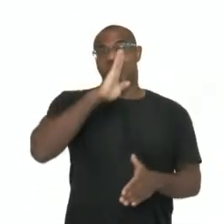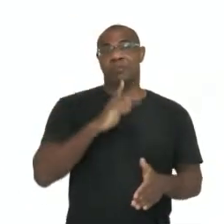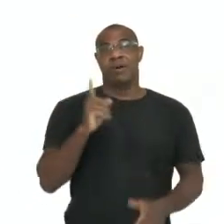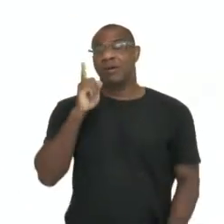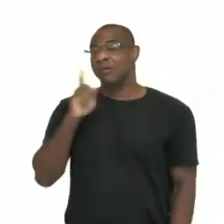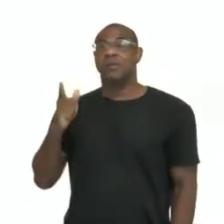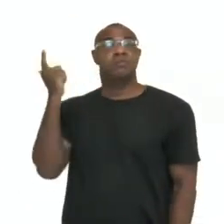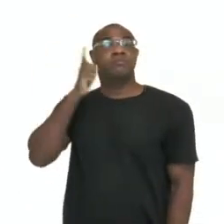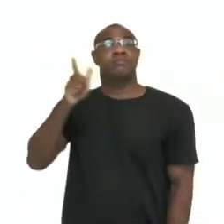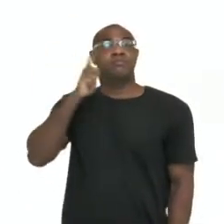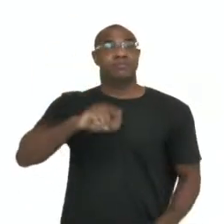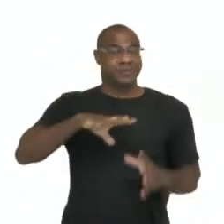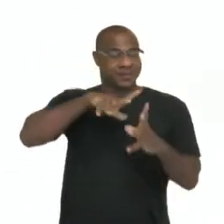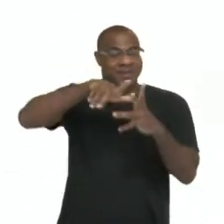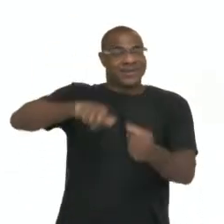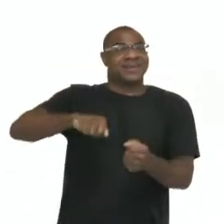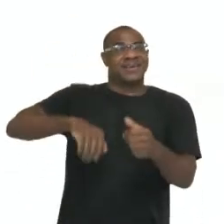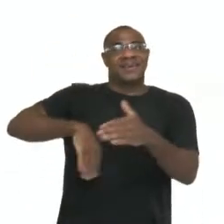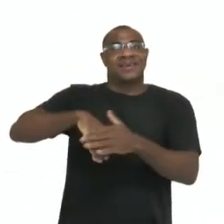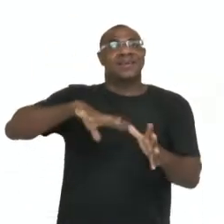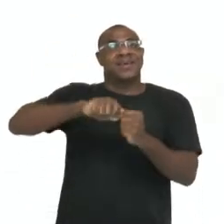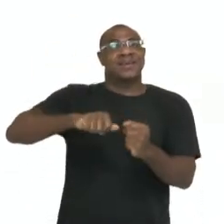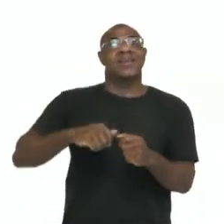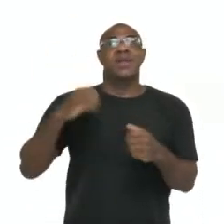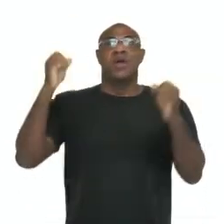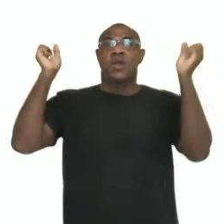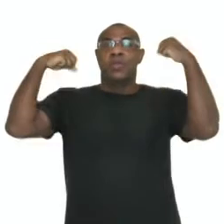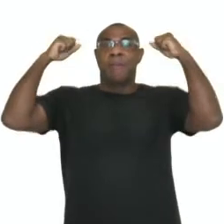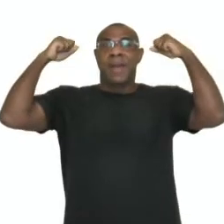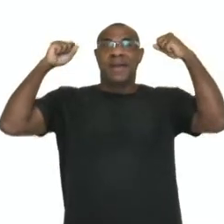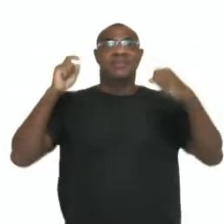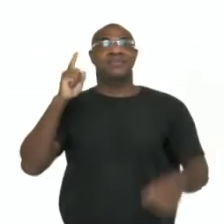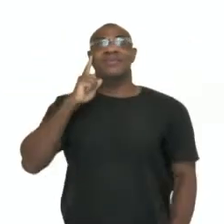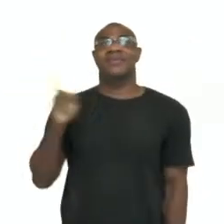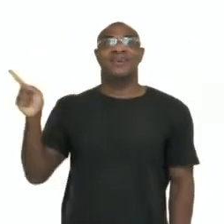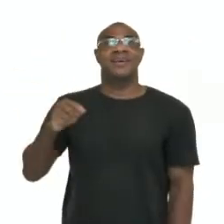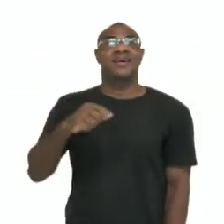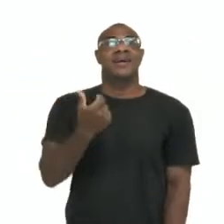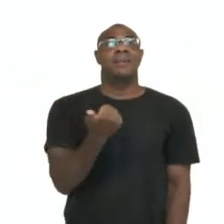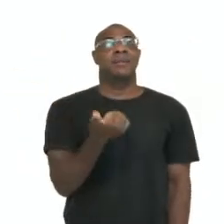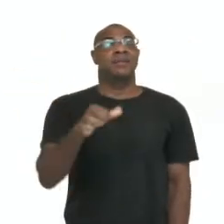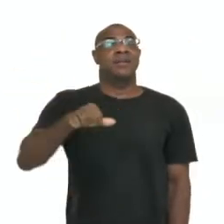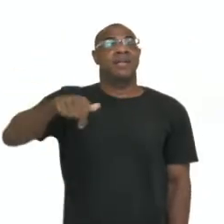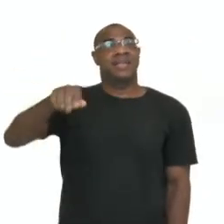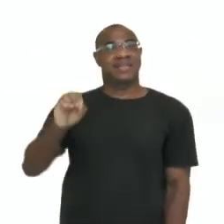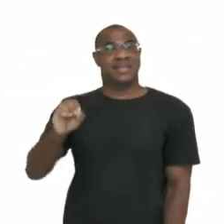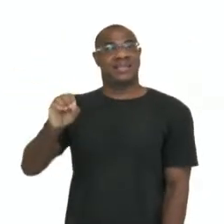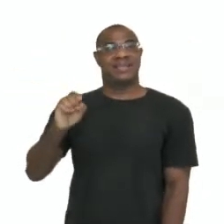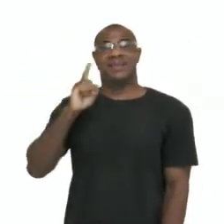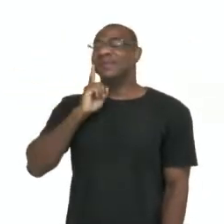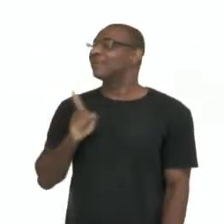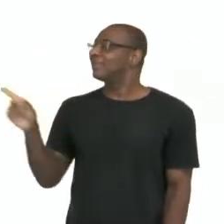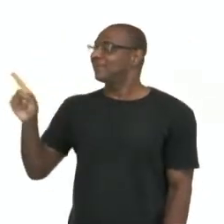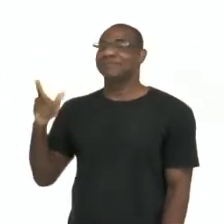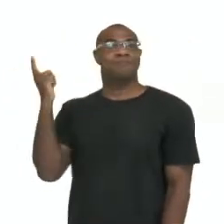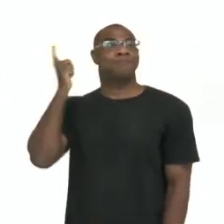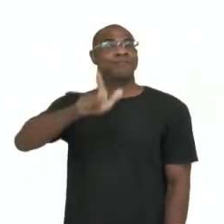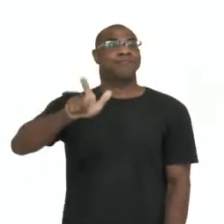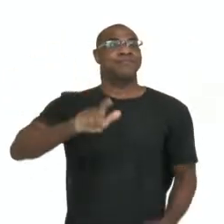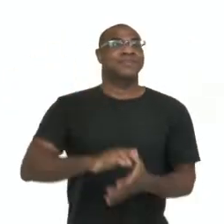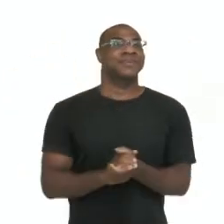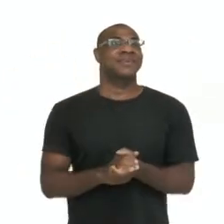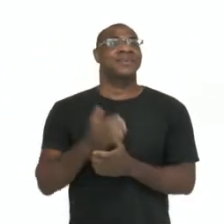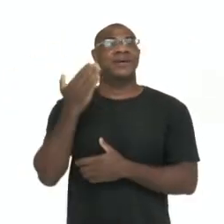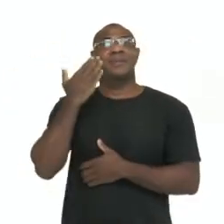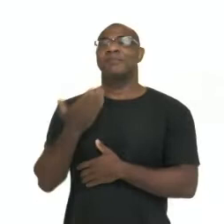a Copa do Mundo no México em 1970, com uma seleção que encantou o mundo. Aliás, a imagem à sua direita mostra